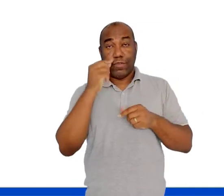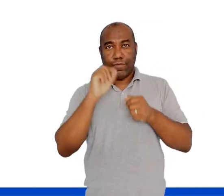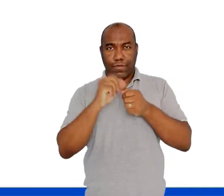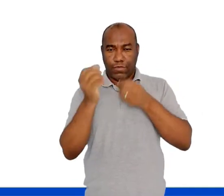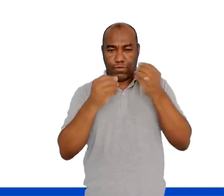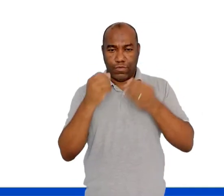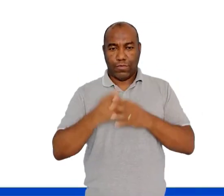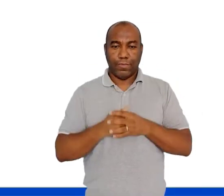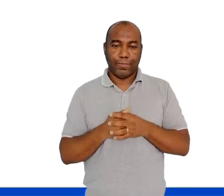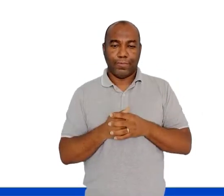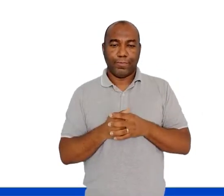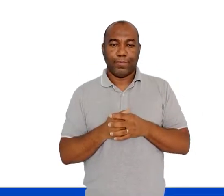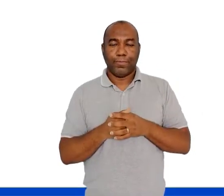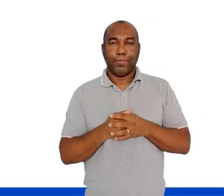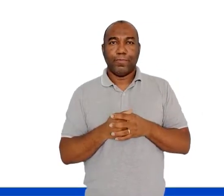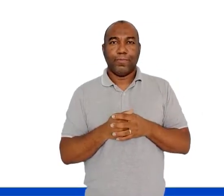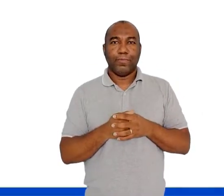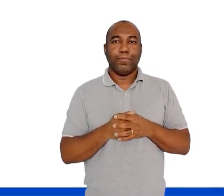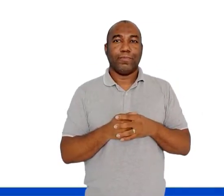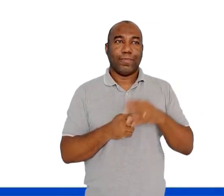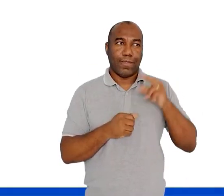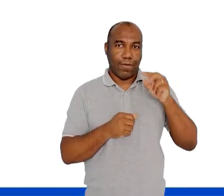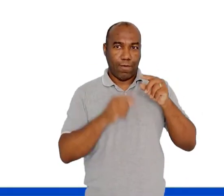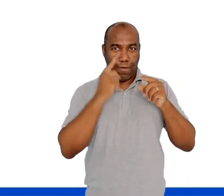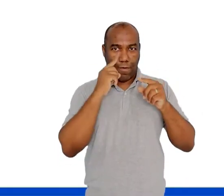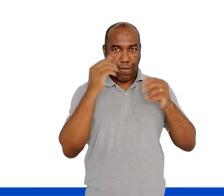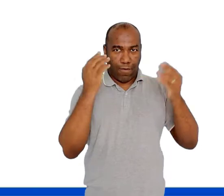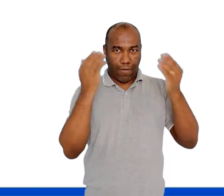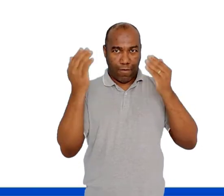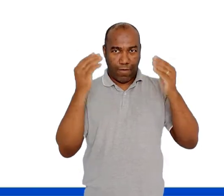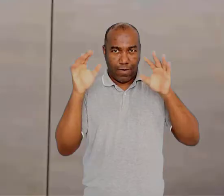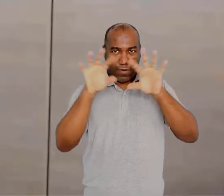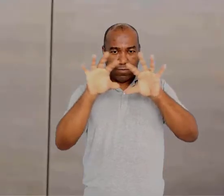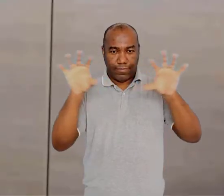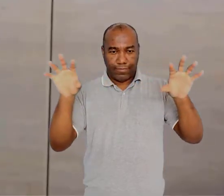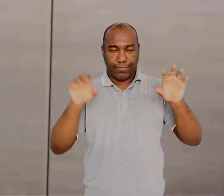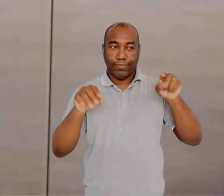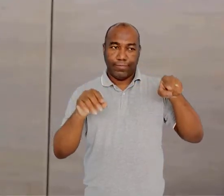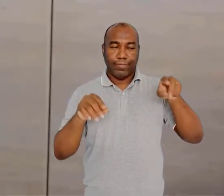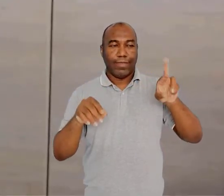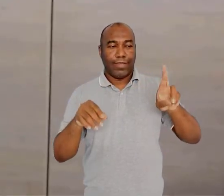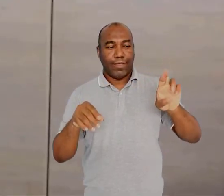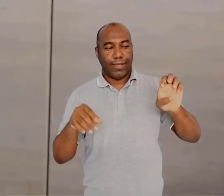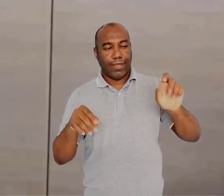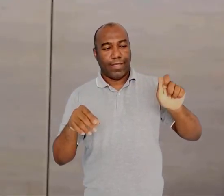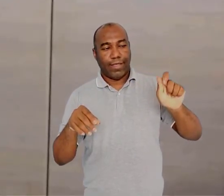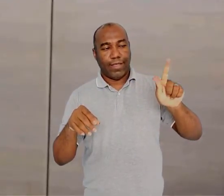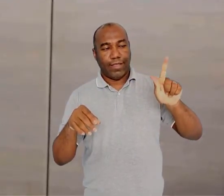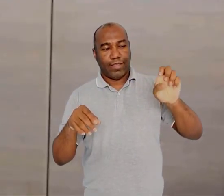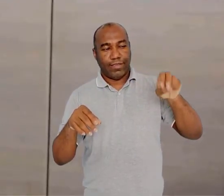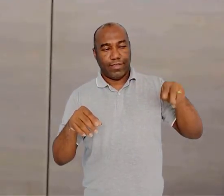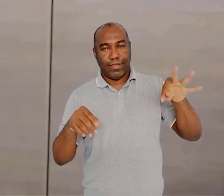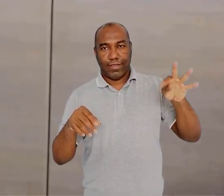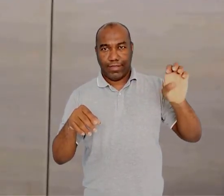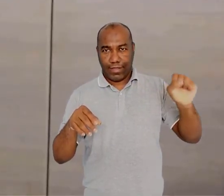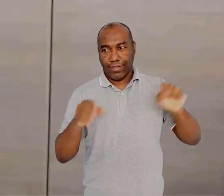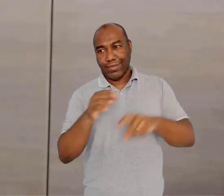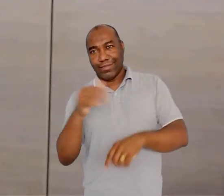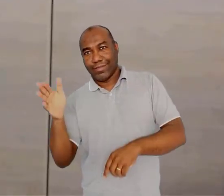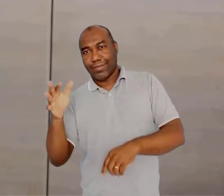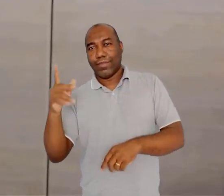menos reagente? Então, olha aqui como que eu vou fazer. Eu vou pegar a entalpia, ó, valor de